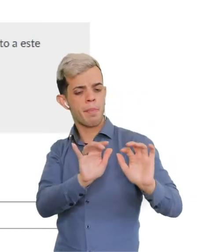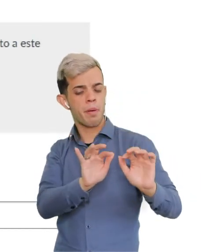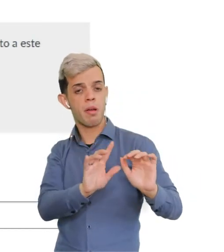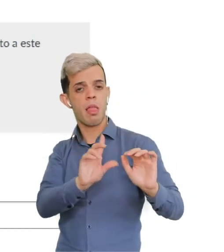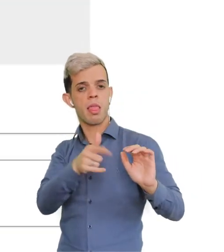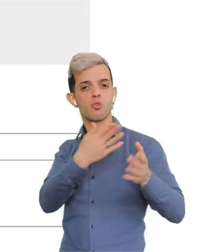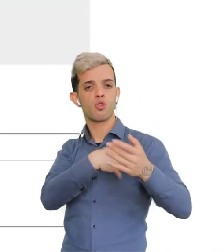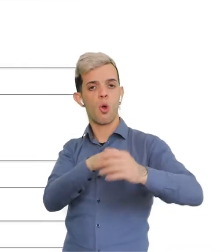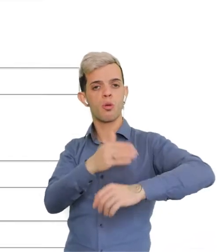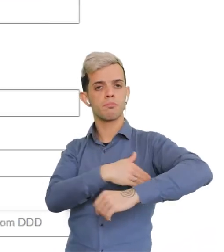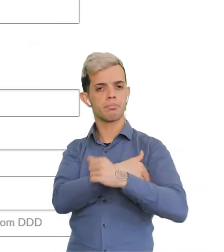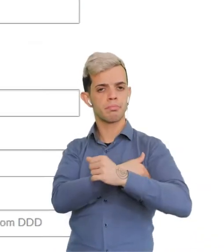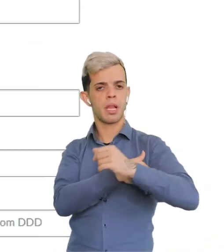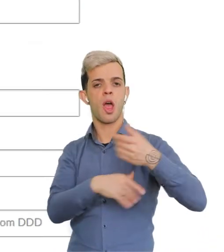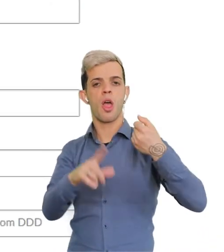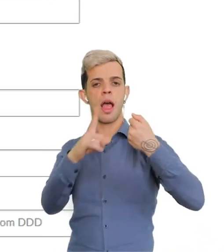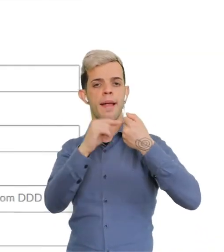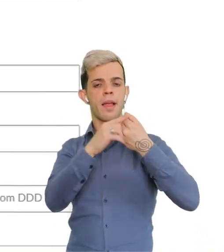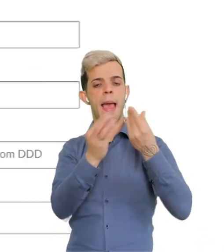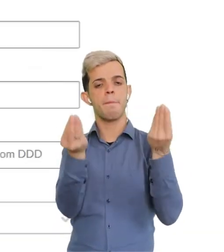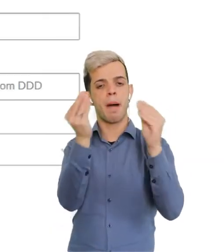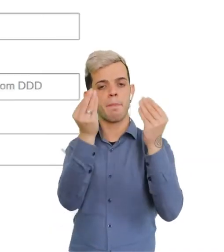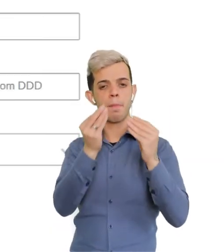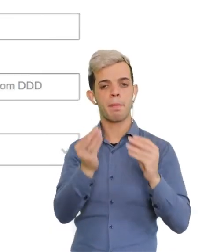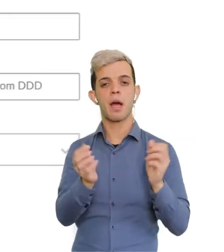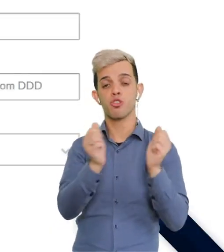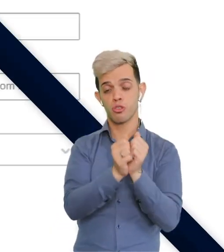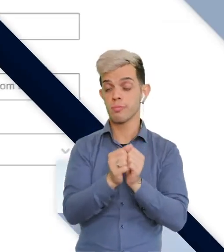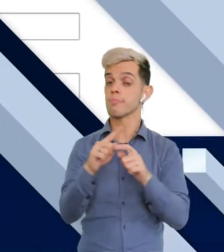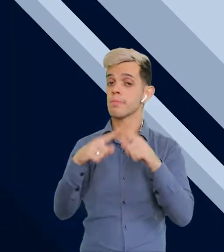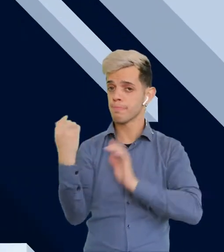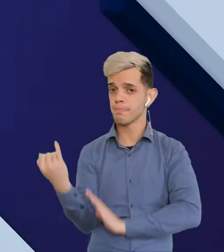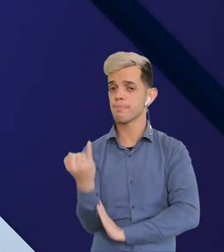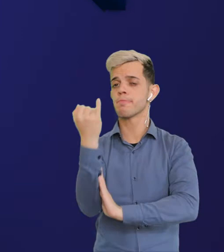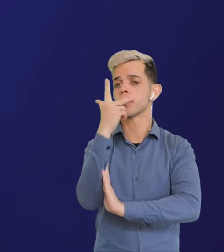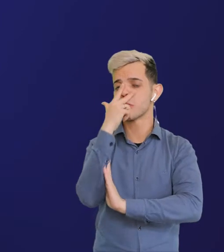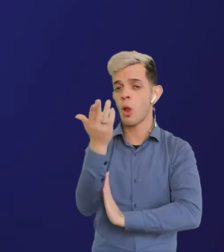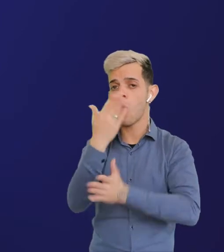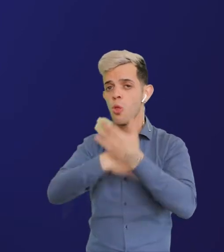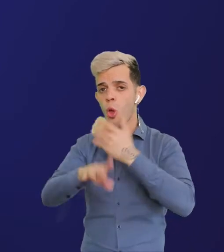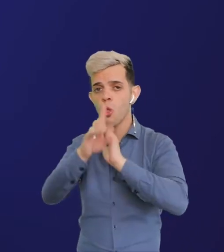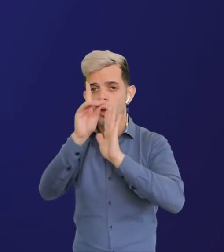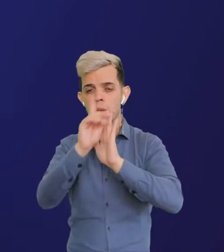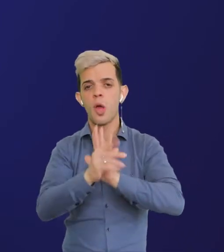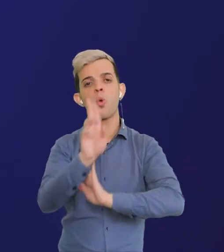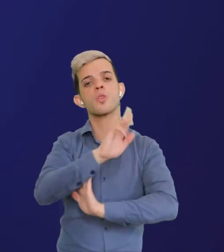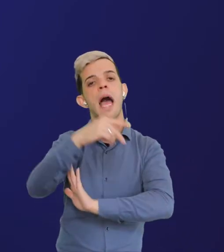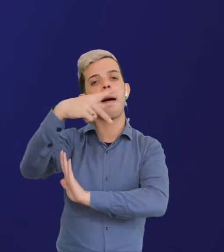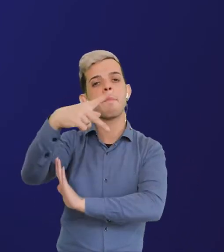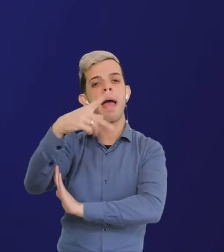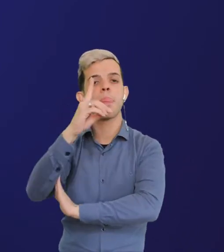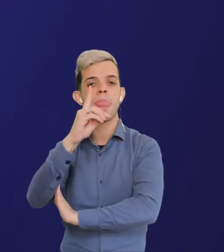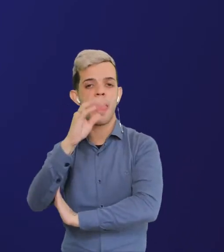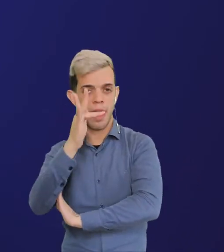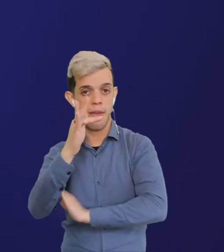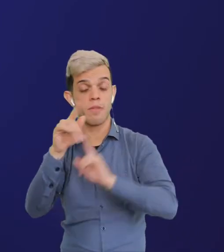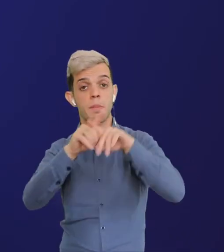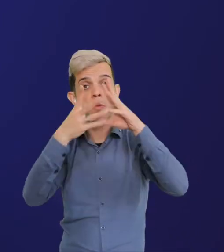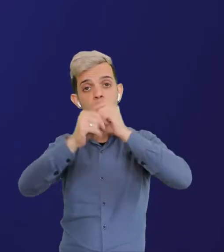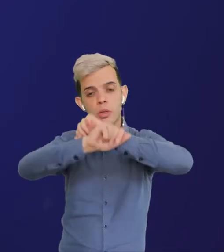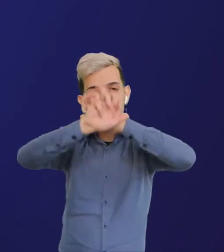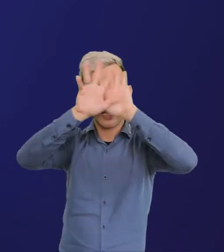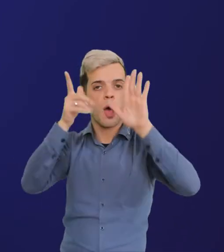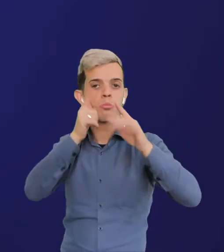preencher o requerimento e anexar os documentos necessários. É importante que os documentos estejam em formato PDF